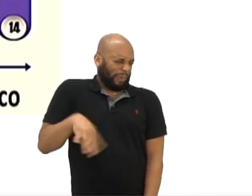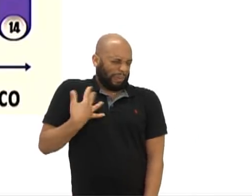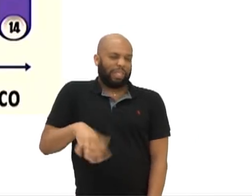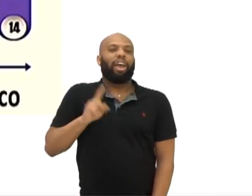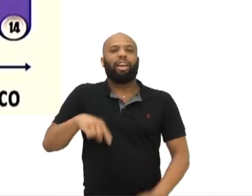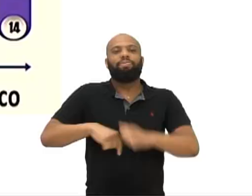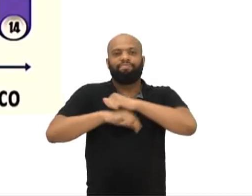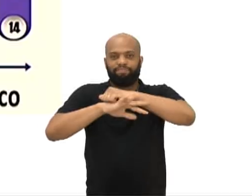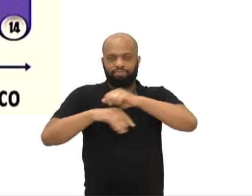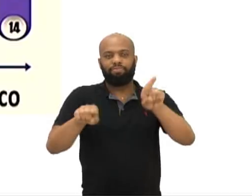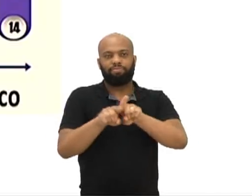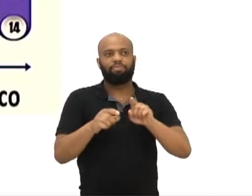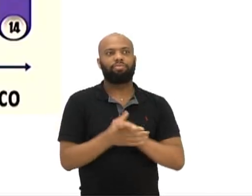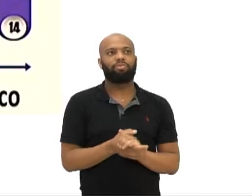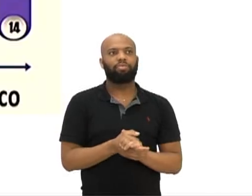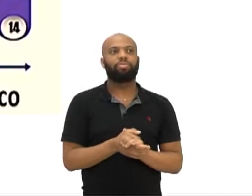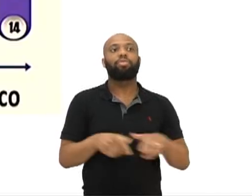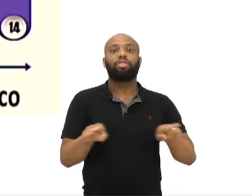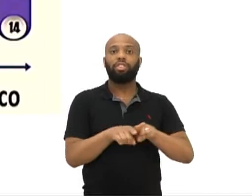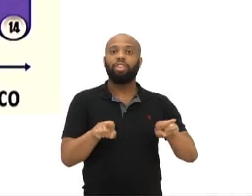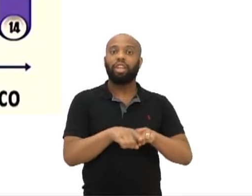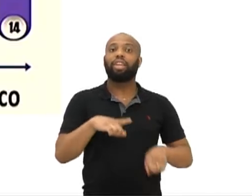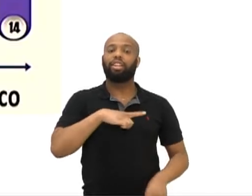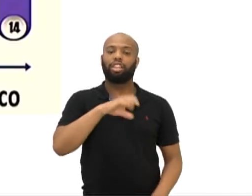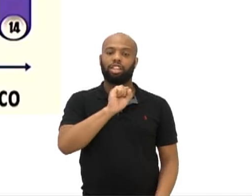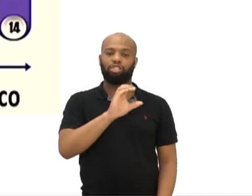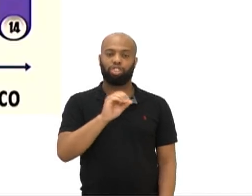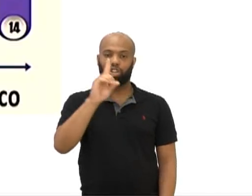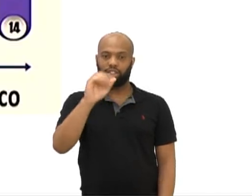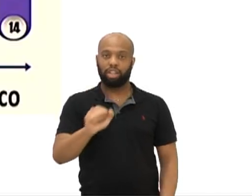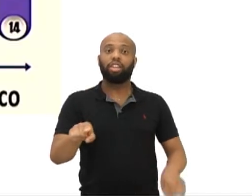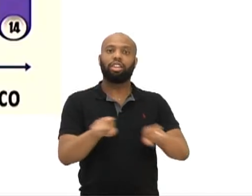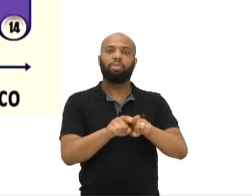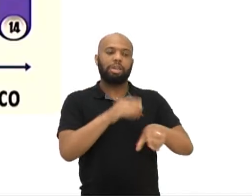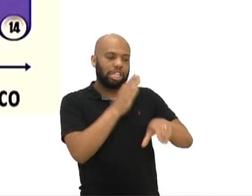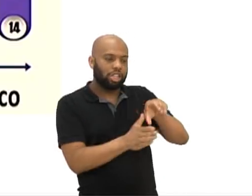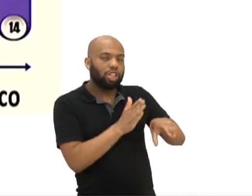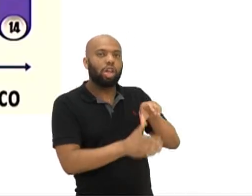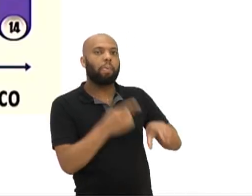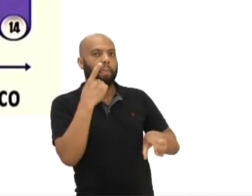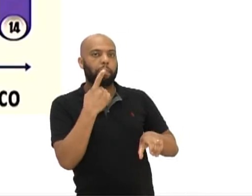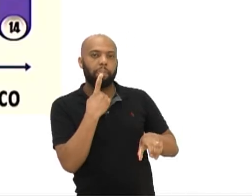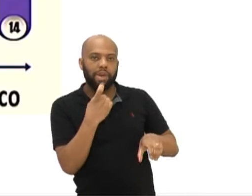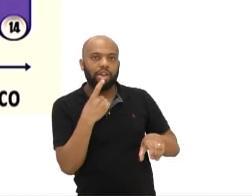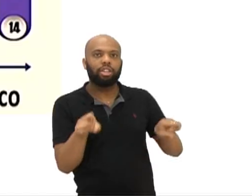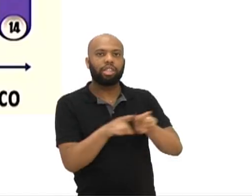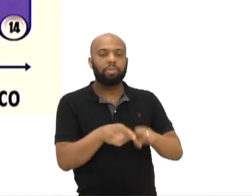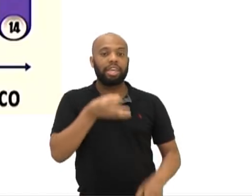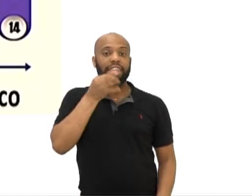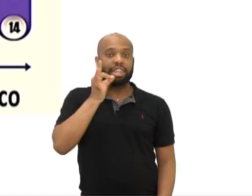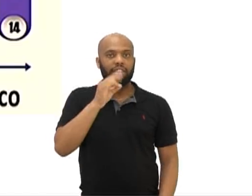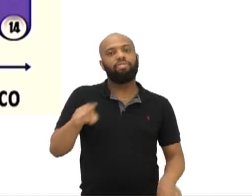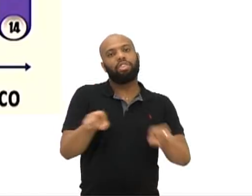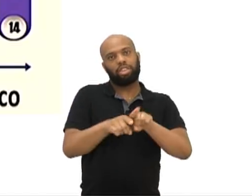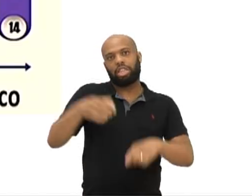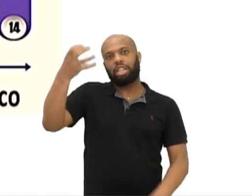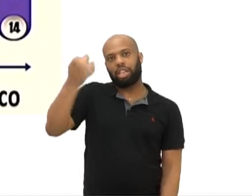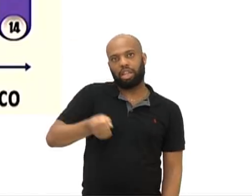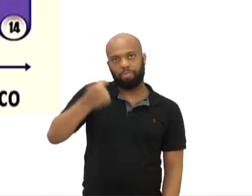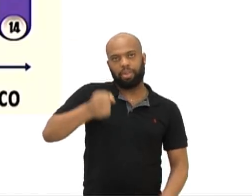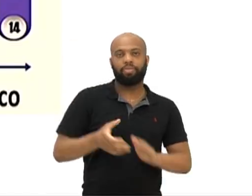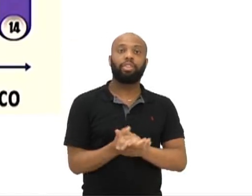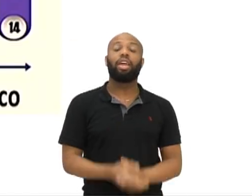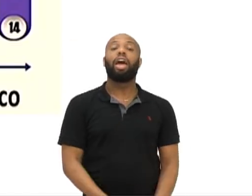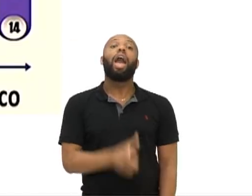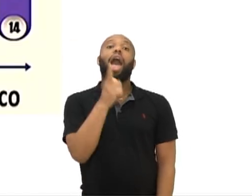caráter ácido do limão. A soda também é ácido, tomate, café e o leite, tá? A